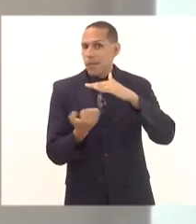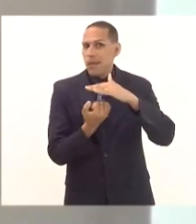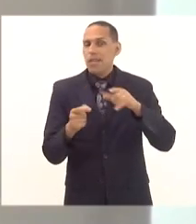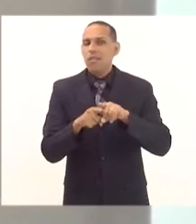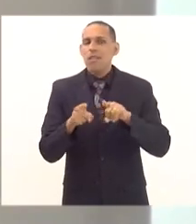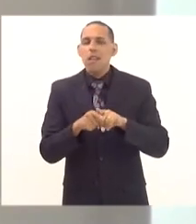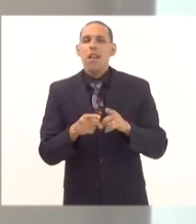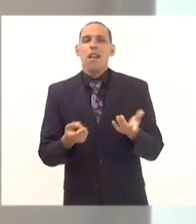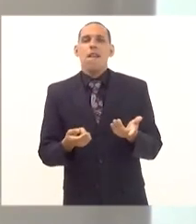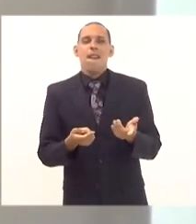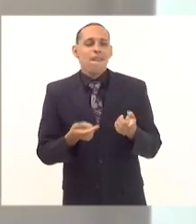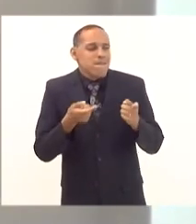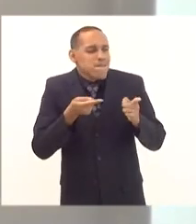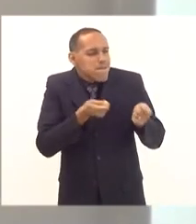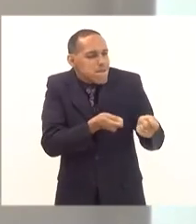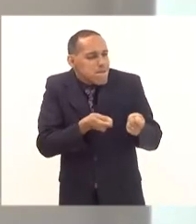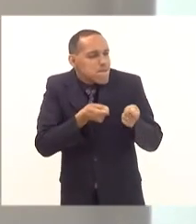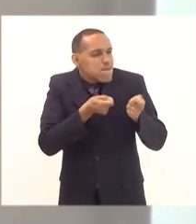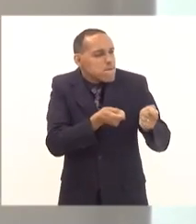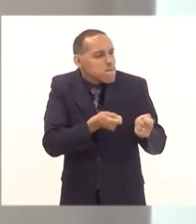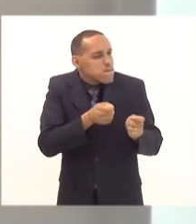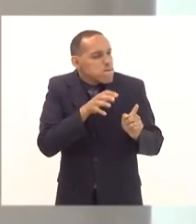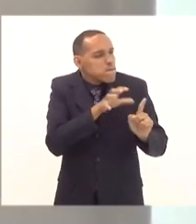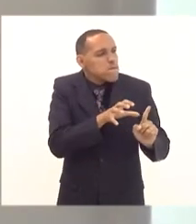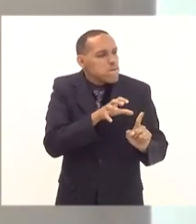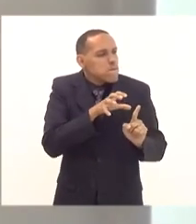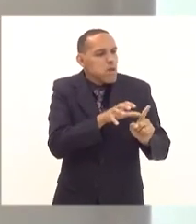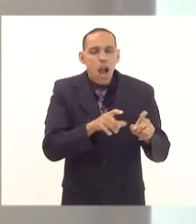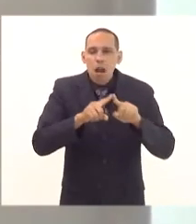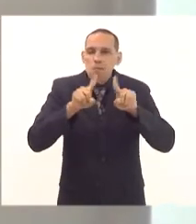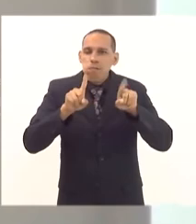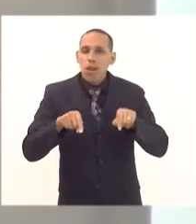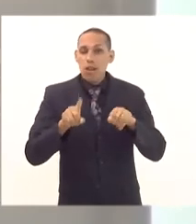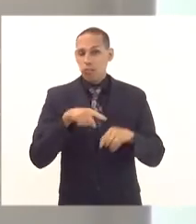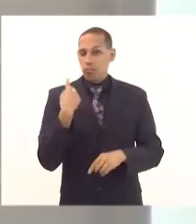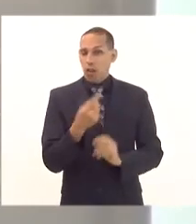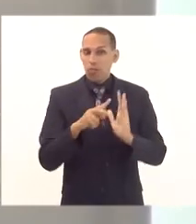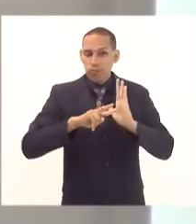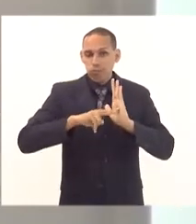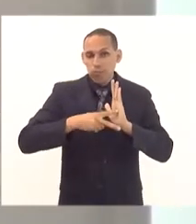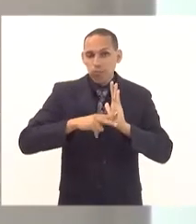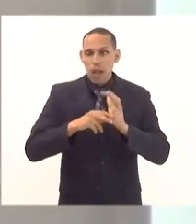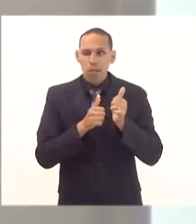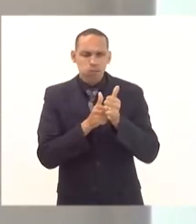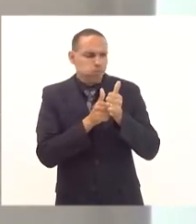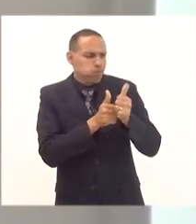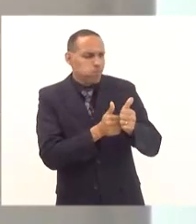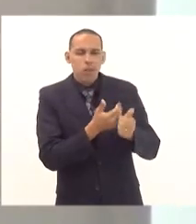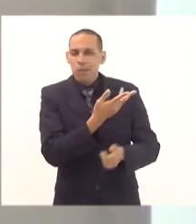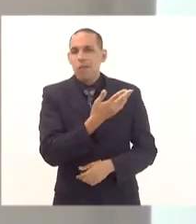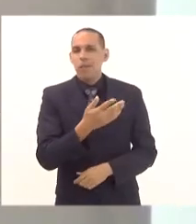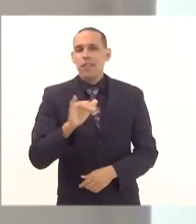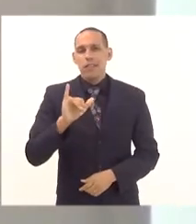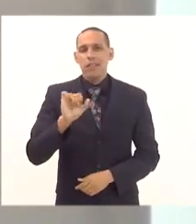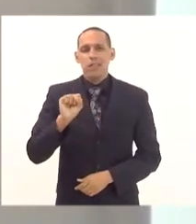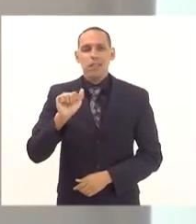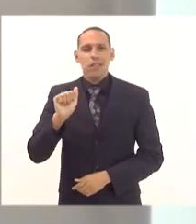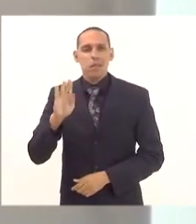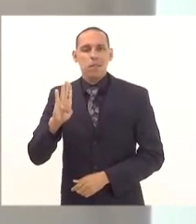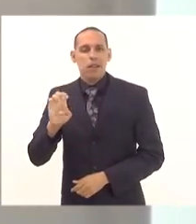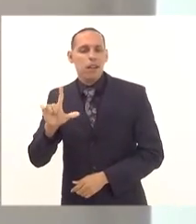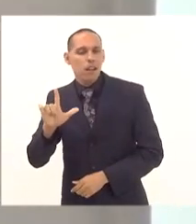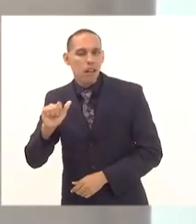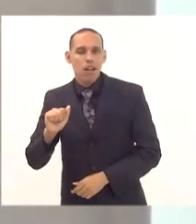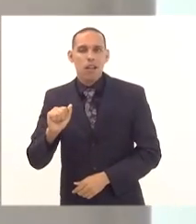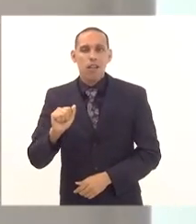assediam violentamente os trabalhadores nosso sindicato tem aí a companheira Isabela né Nós